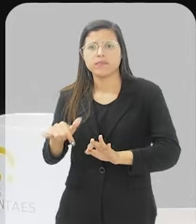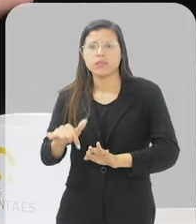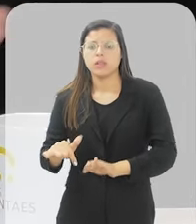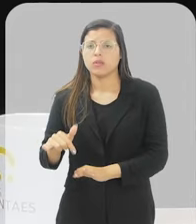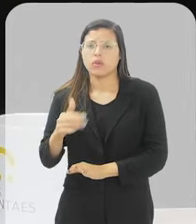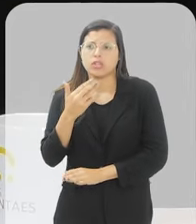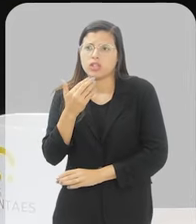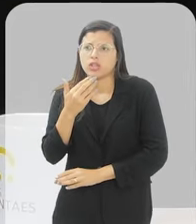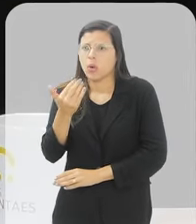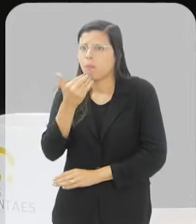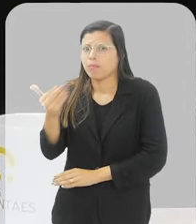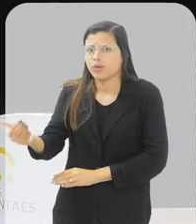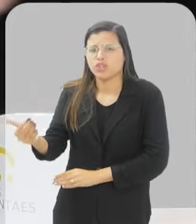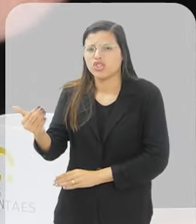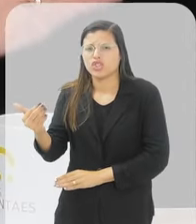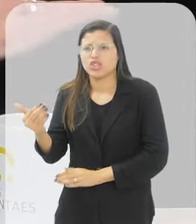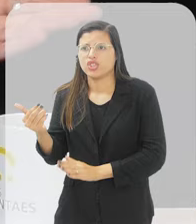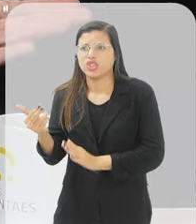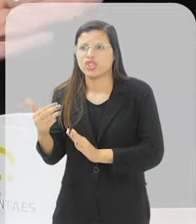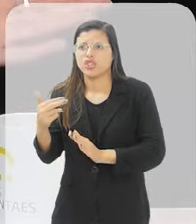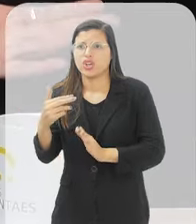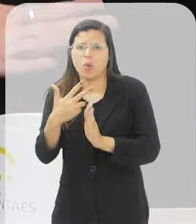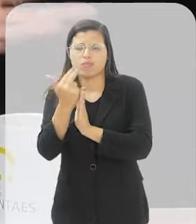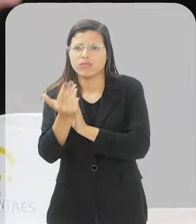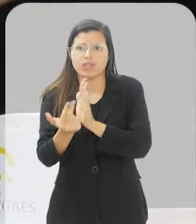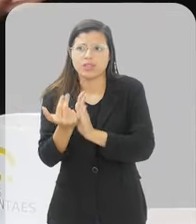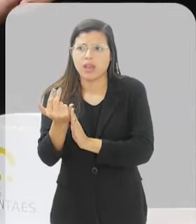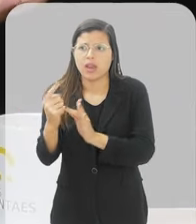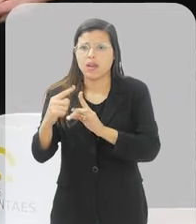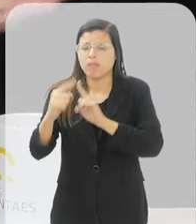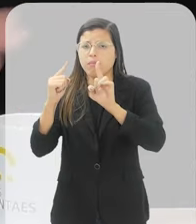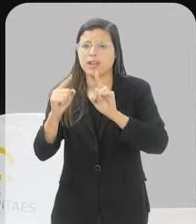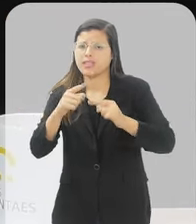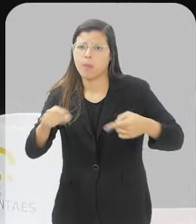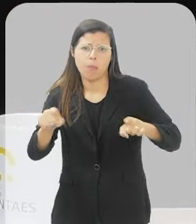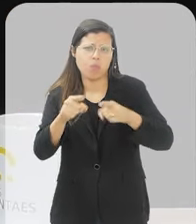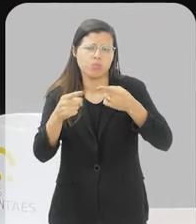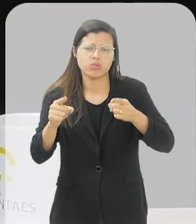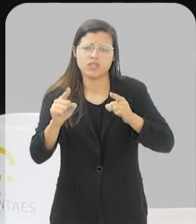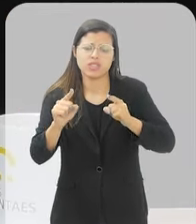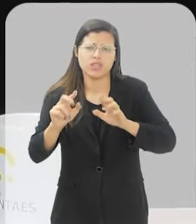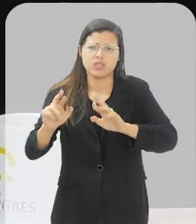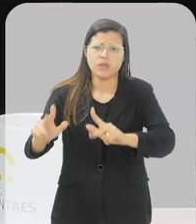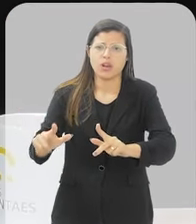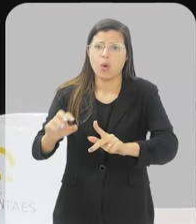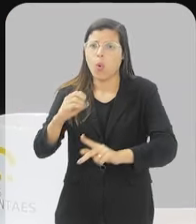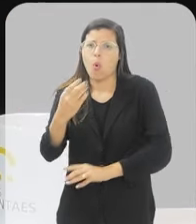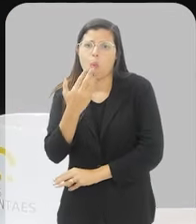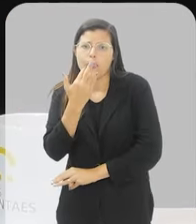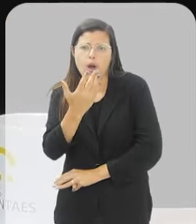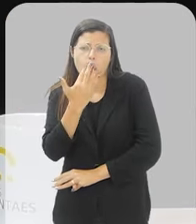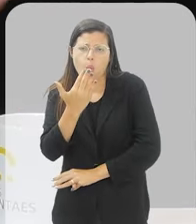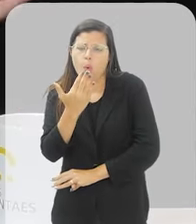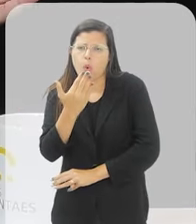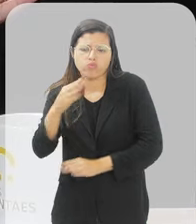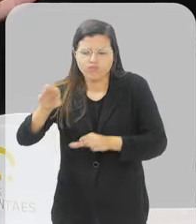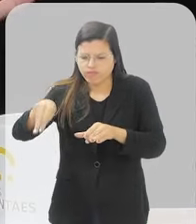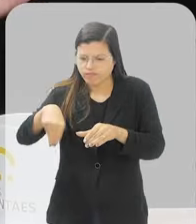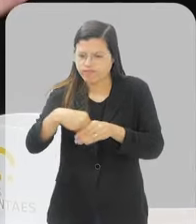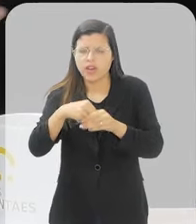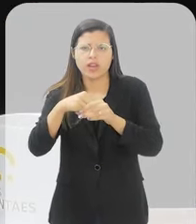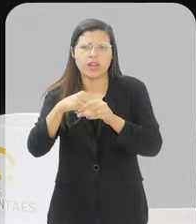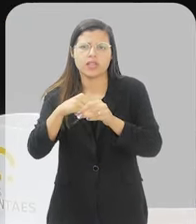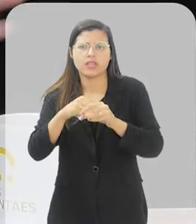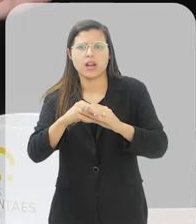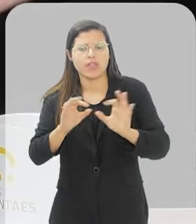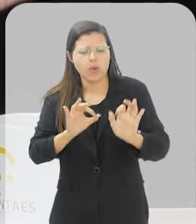chegar e pedir para ele uma roupa de época se o enredo não está falando de roupa de época, então uma determinada cor que não vai se encaixar no, no,